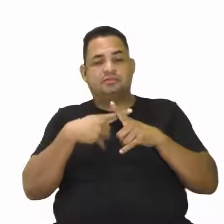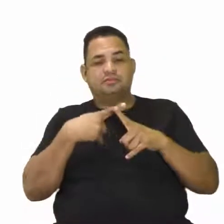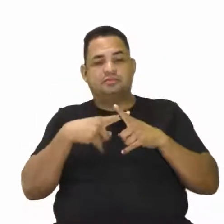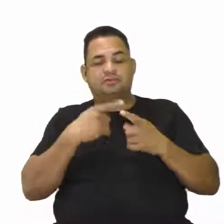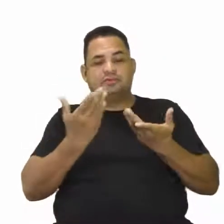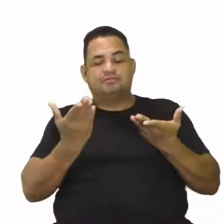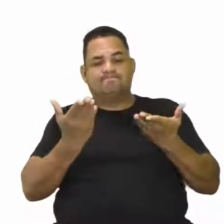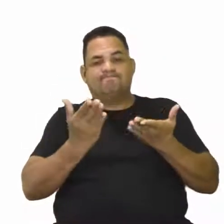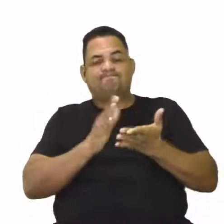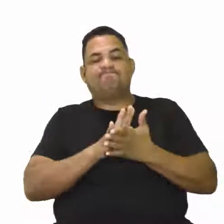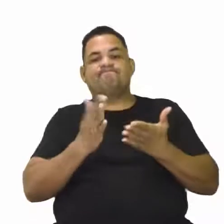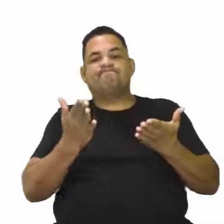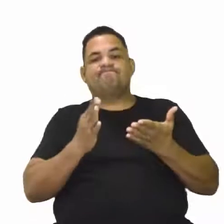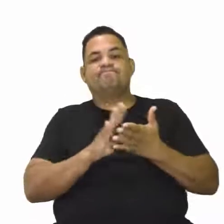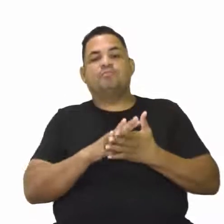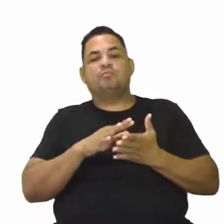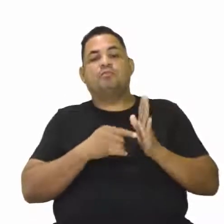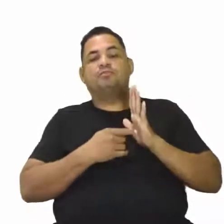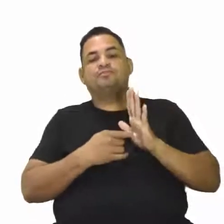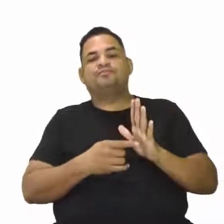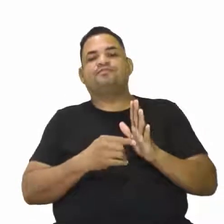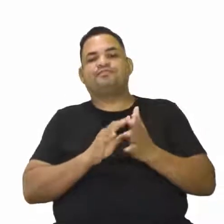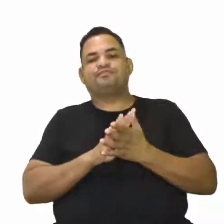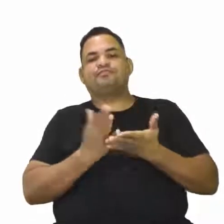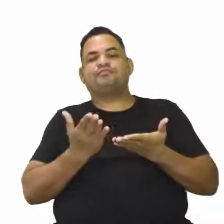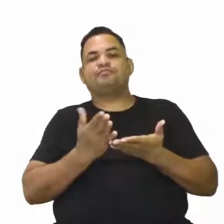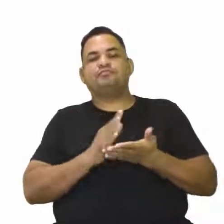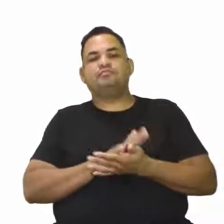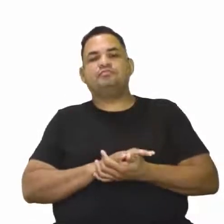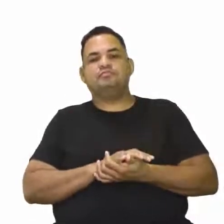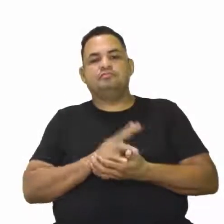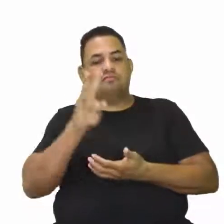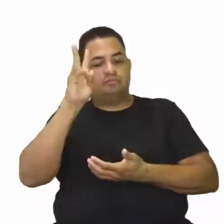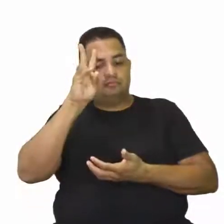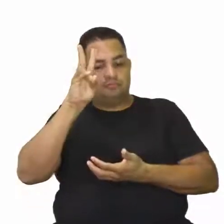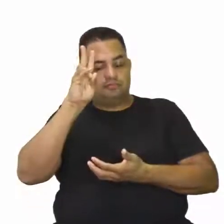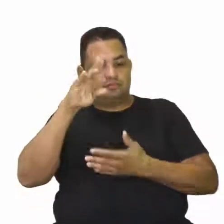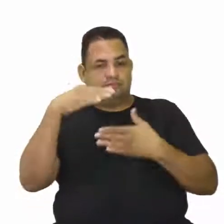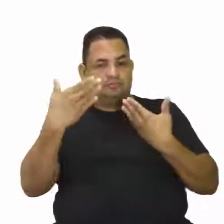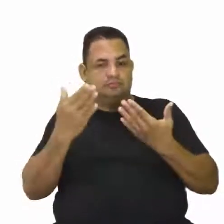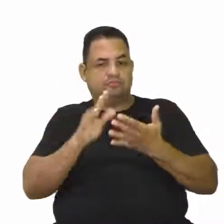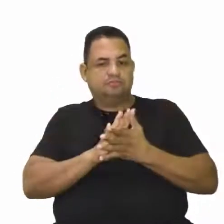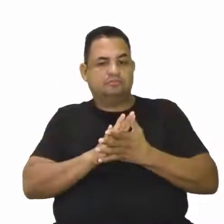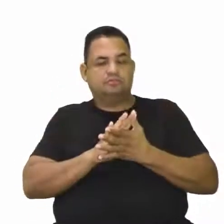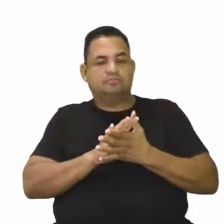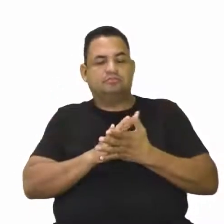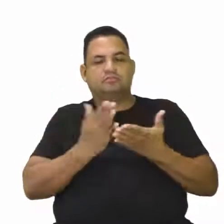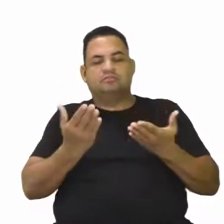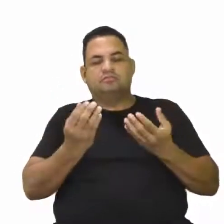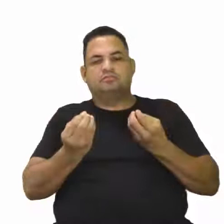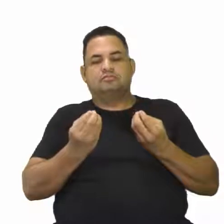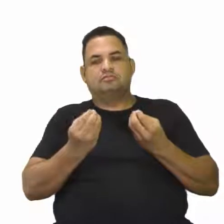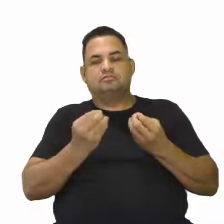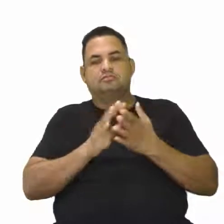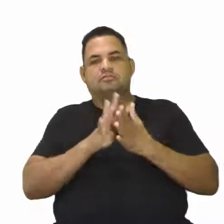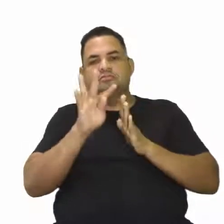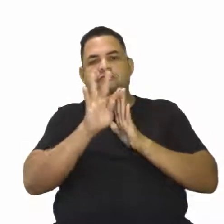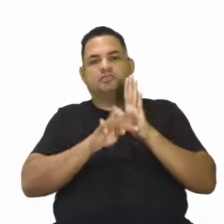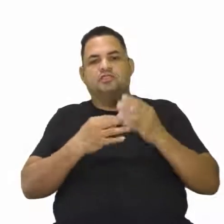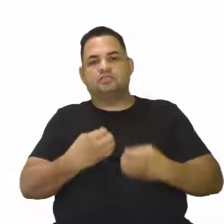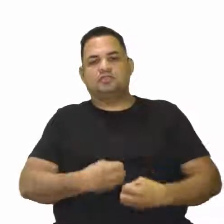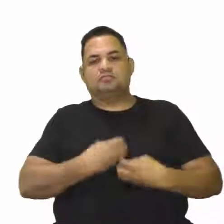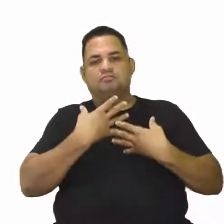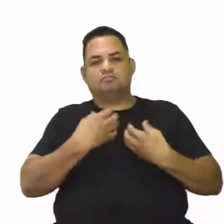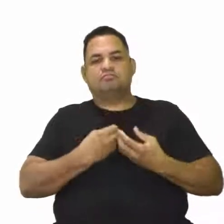certa forma, dizer e evocar a intextualidade. É um texto